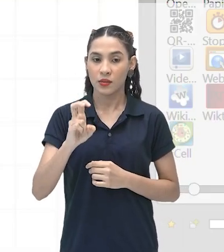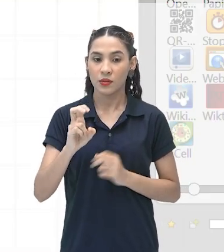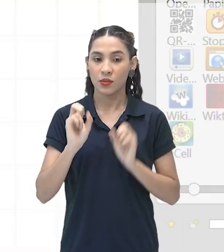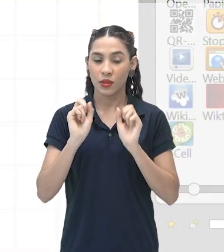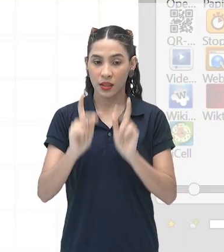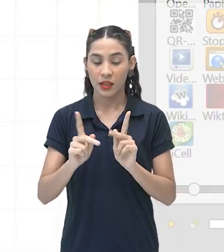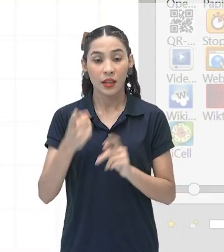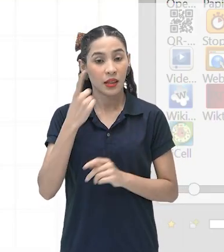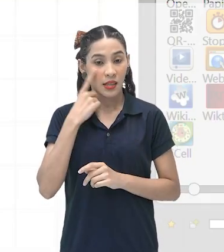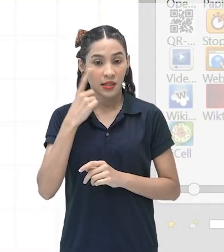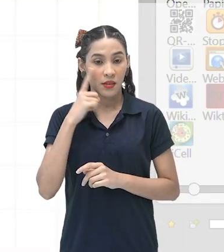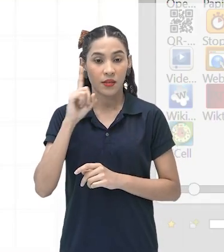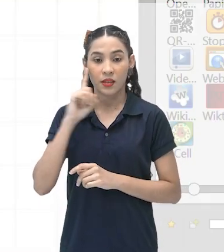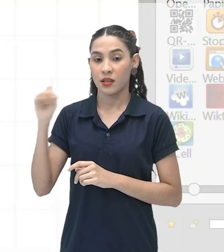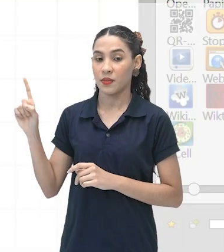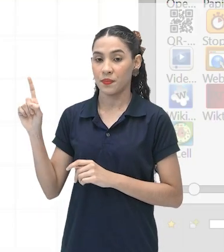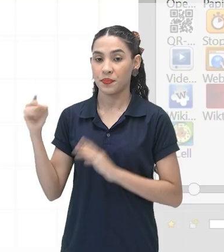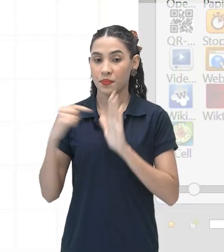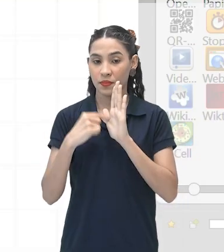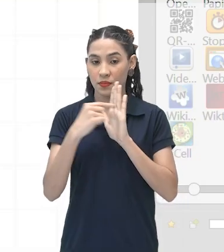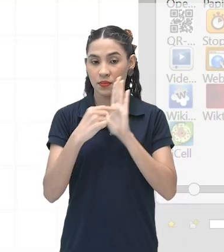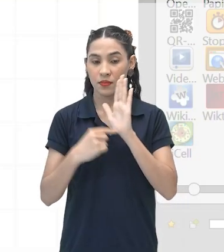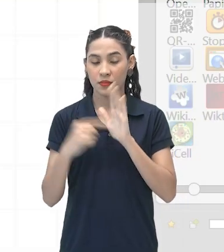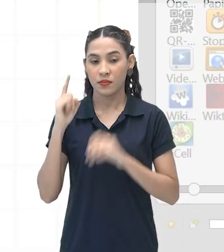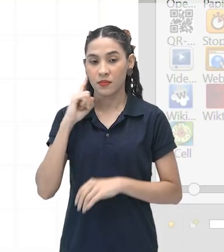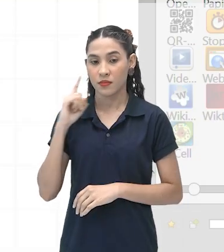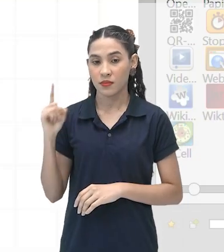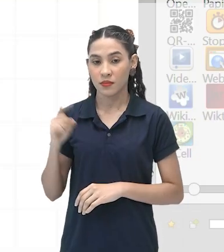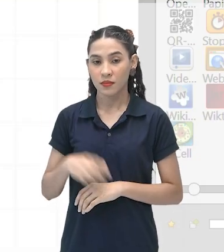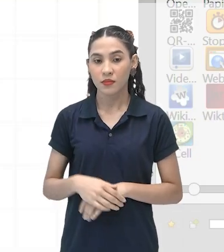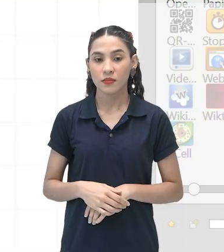21,25. Observe comigo na calculadora.